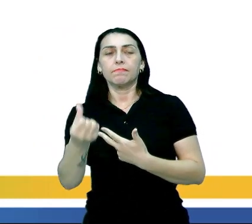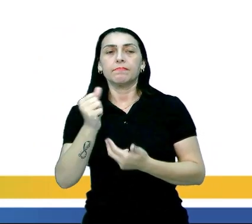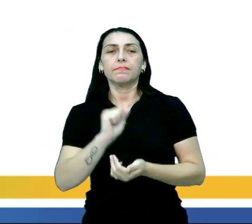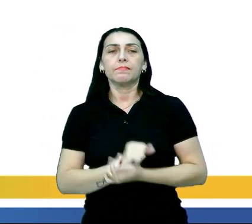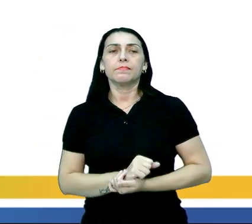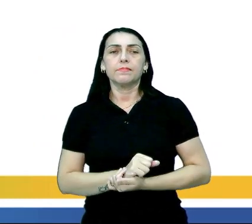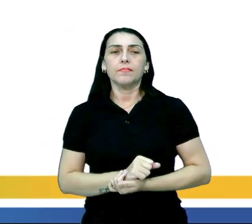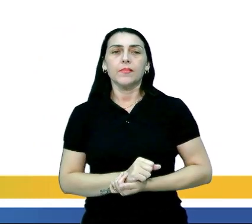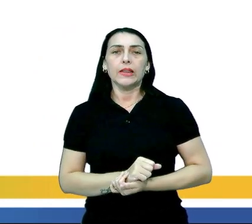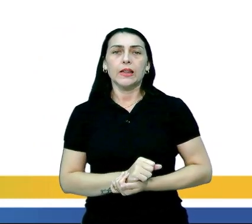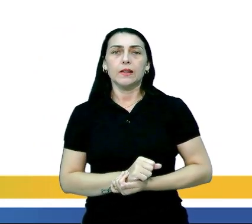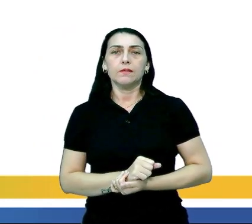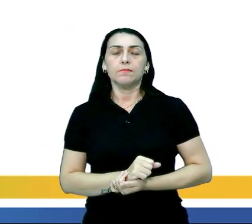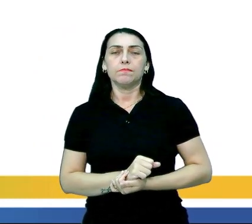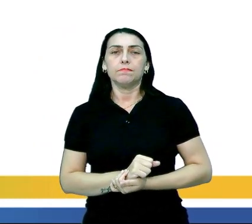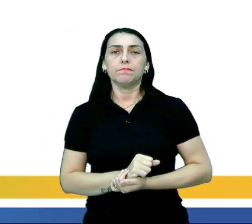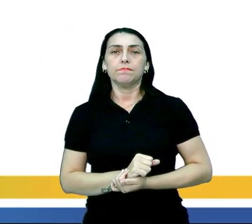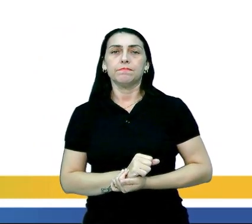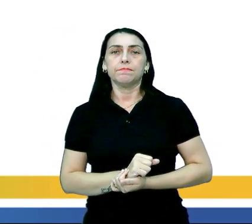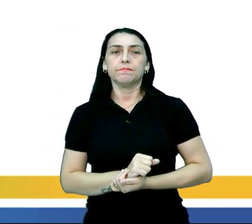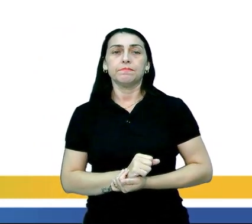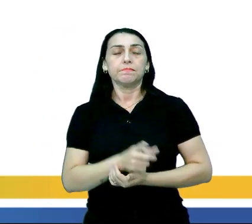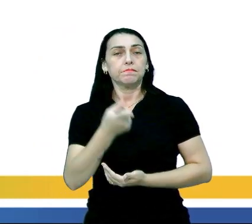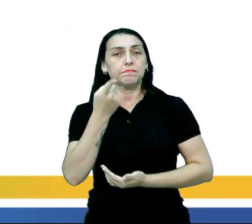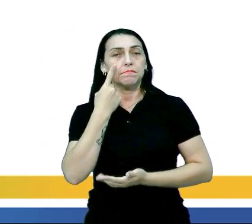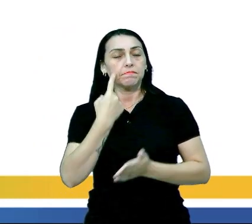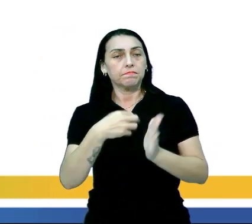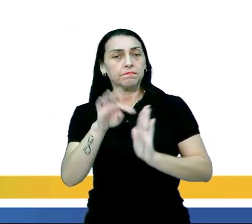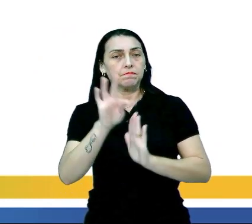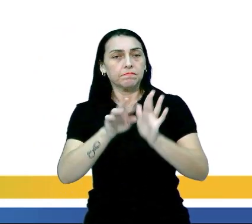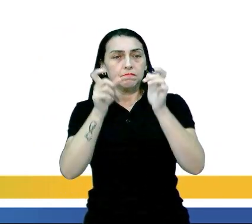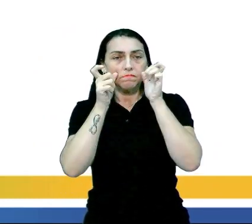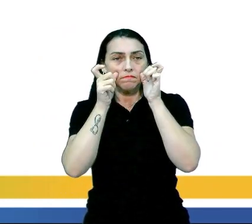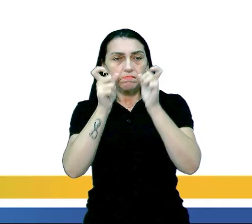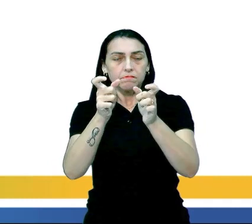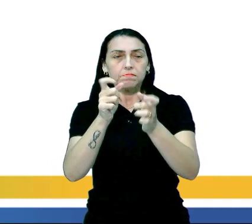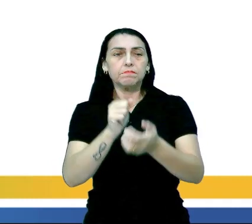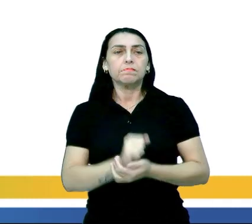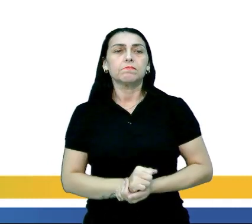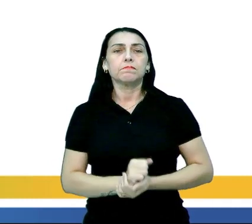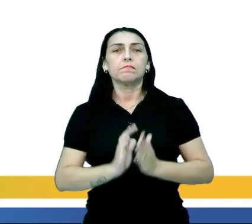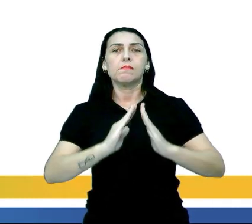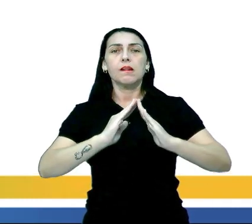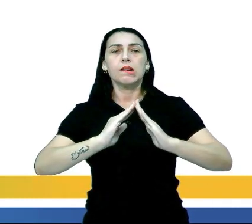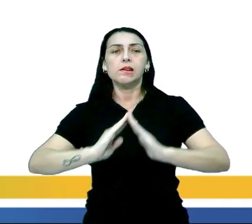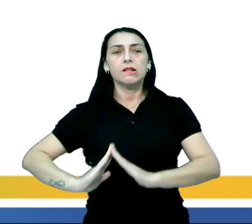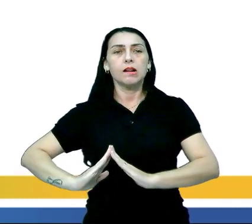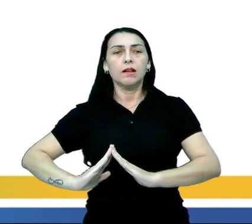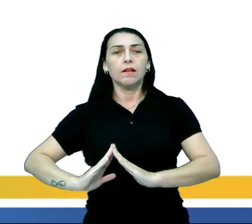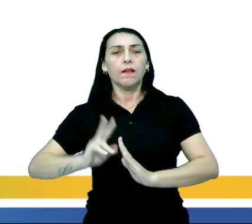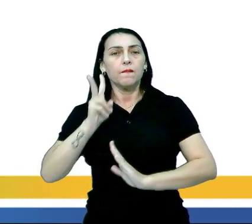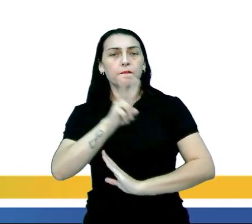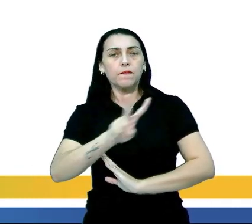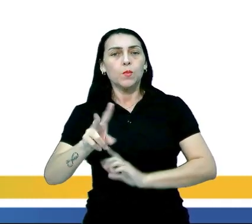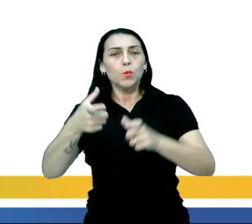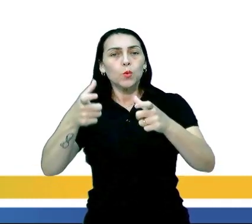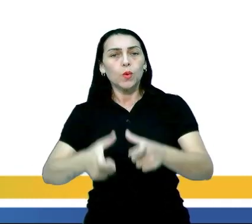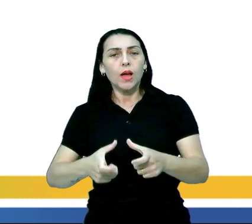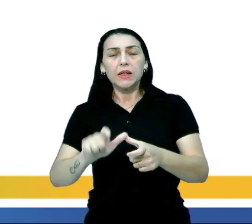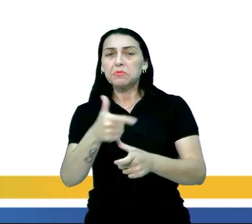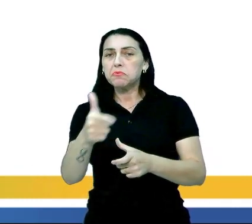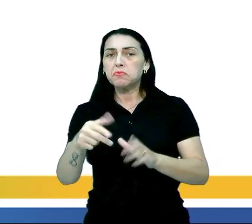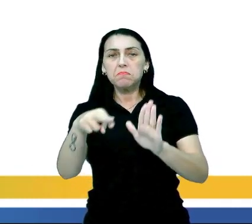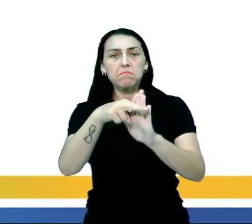de 2016. Acompanhem com atenção. A favela é vista como